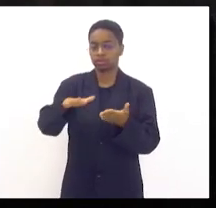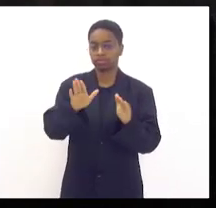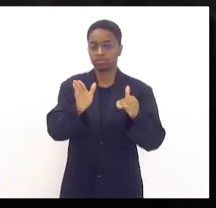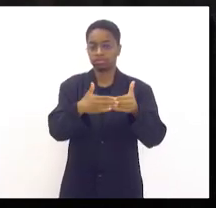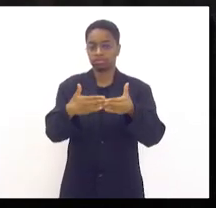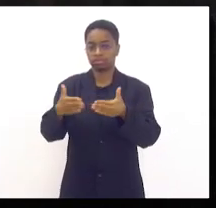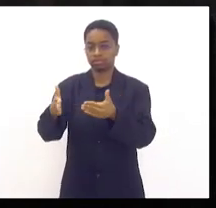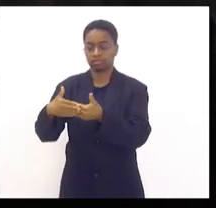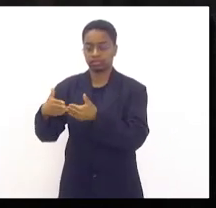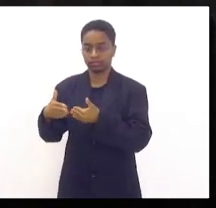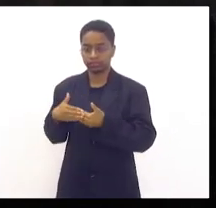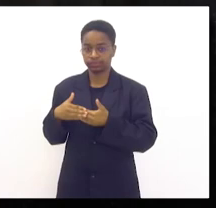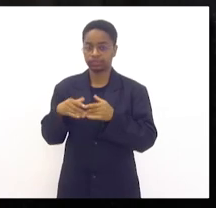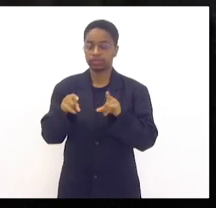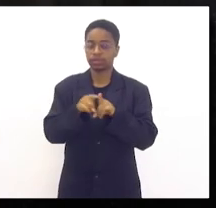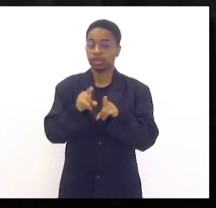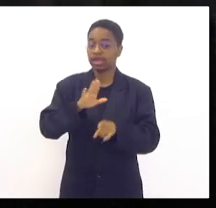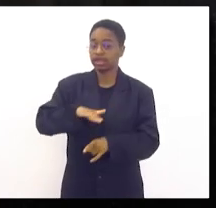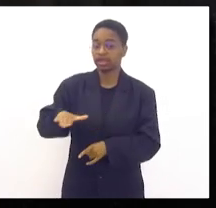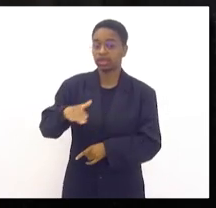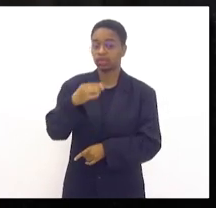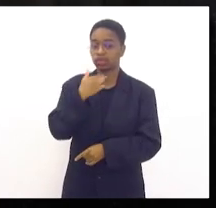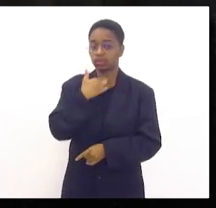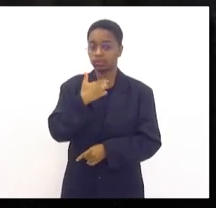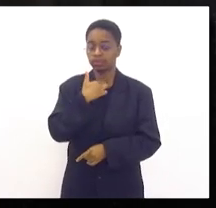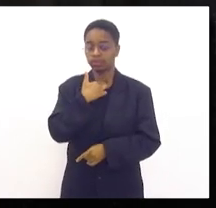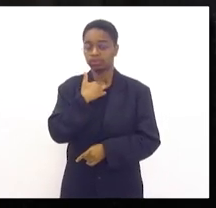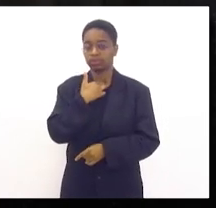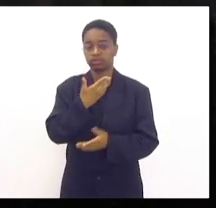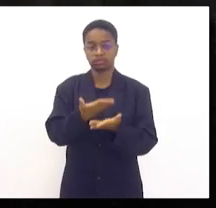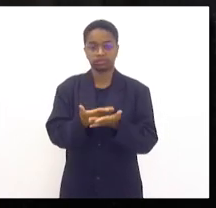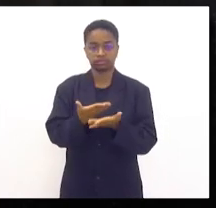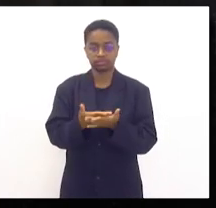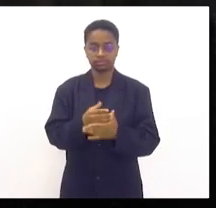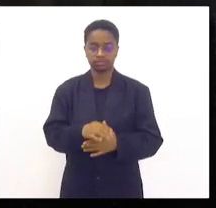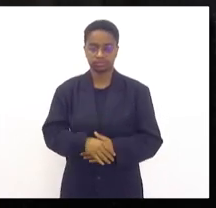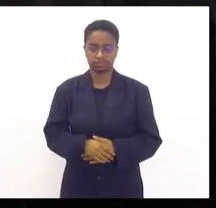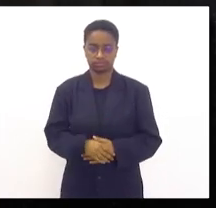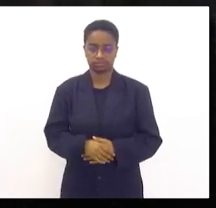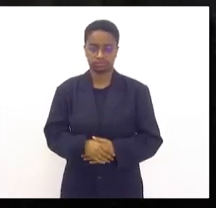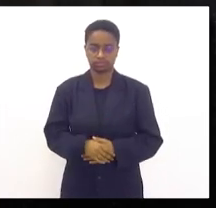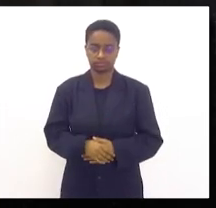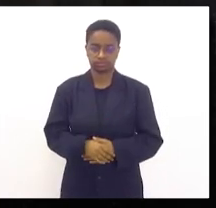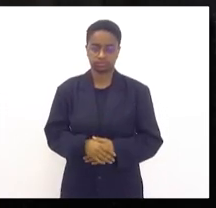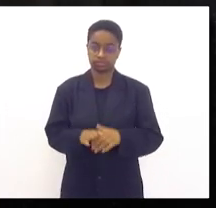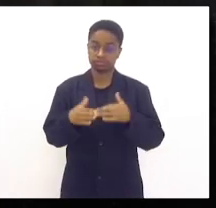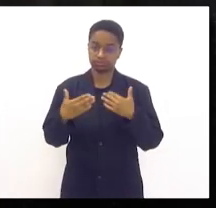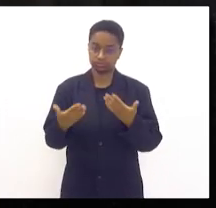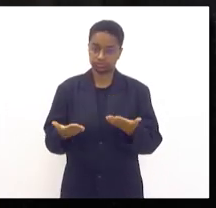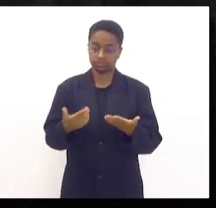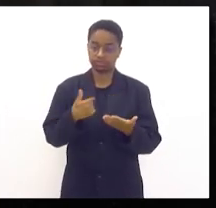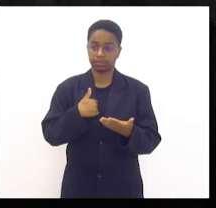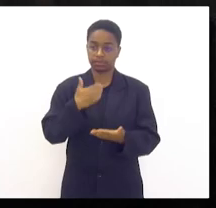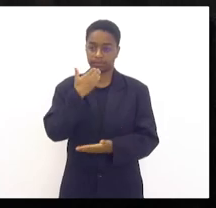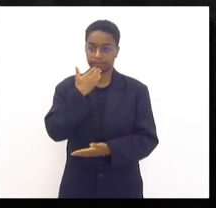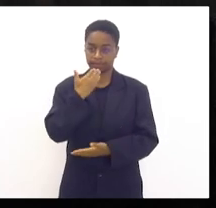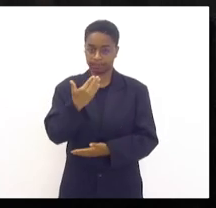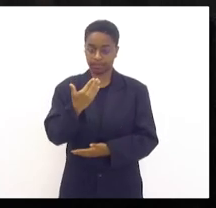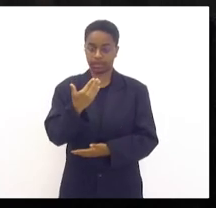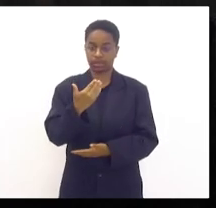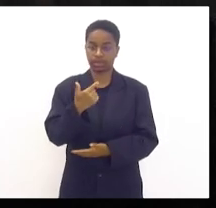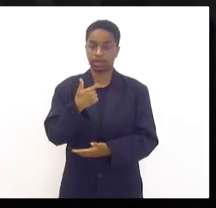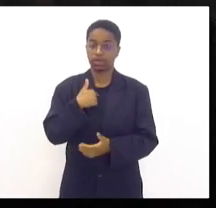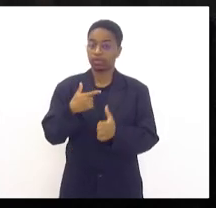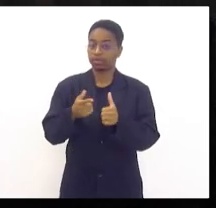fechadas. As crianças impedidas de poder estudar. Então, eu peço aqui, né, eu quero